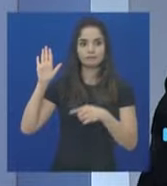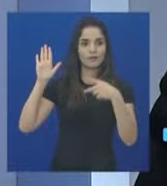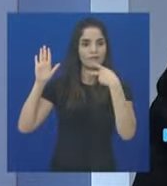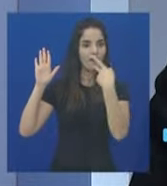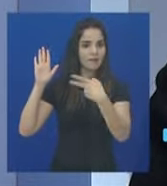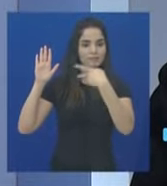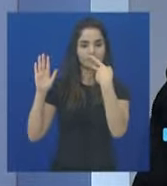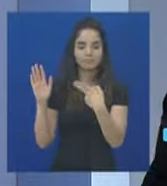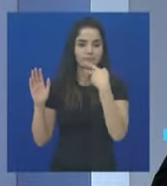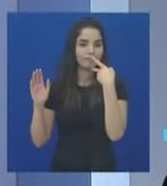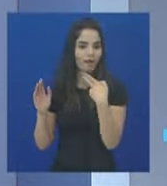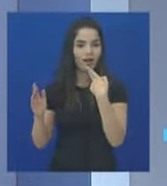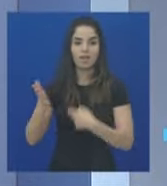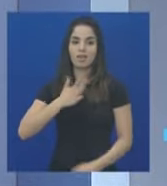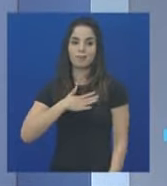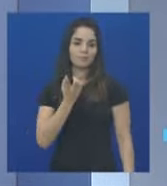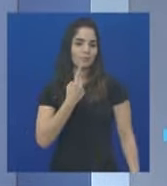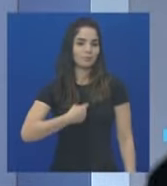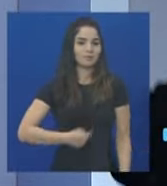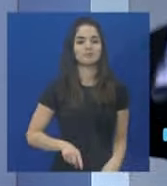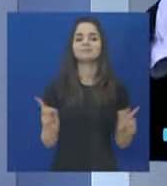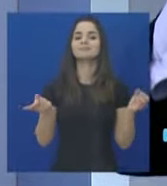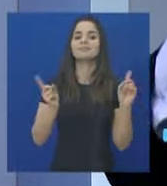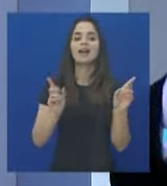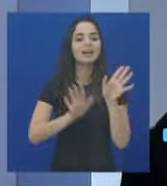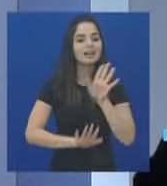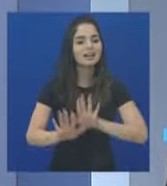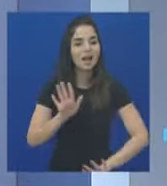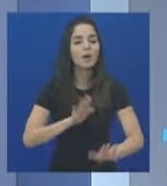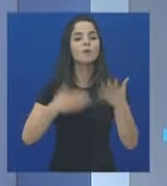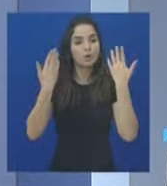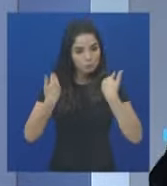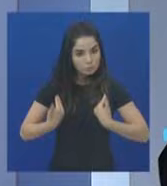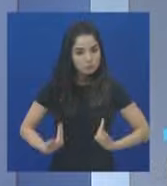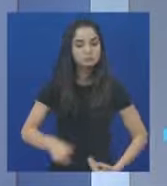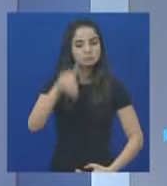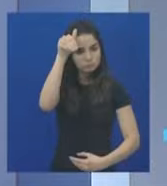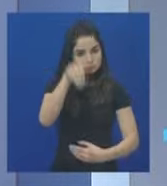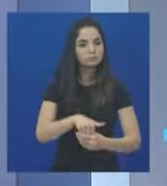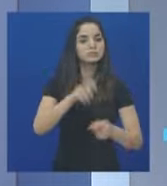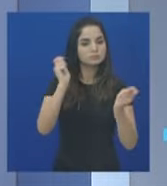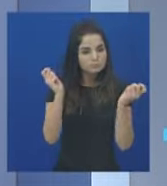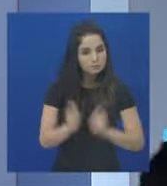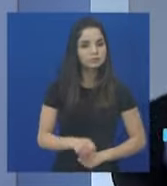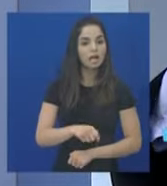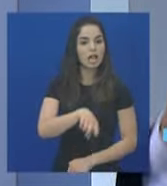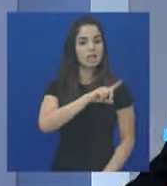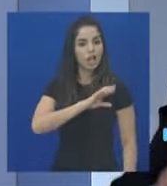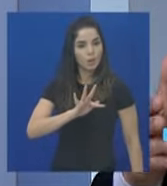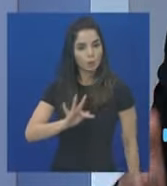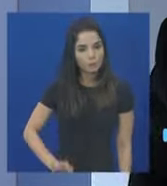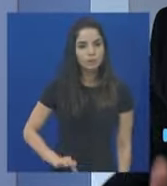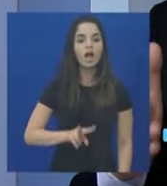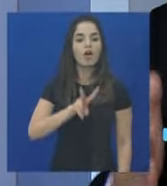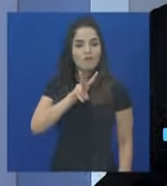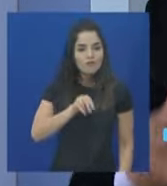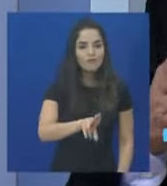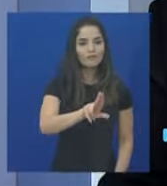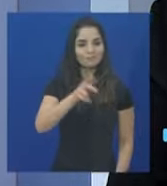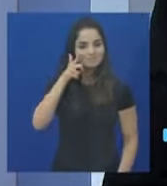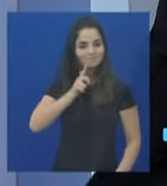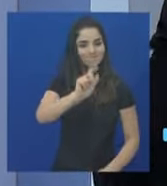indeferimento. Eu quero tranquilizar a todos. Sou candidatíssimo, sou deputado federal e vou ser prefeito a